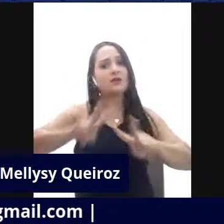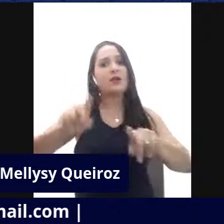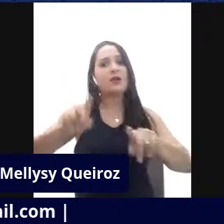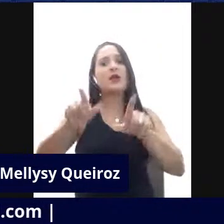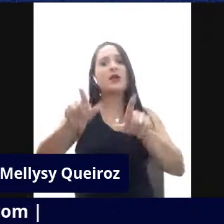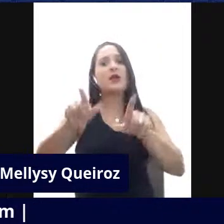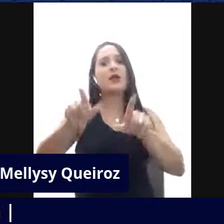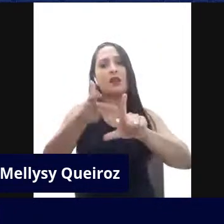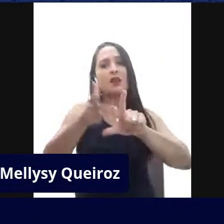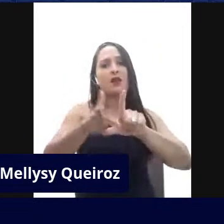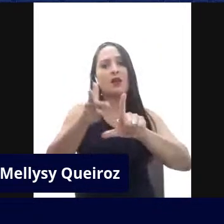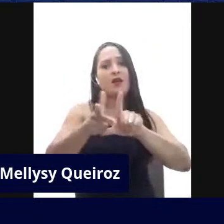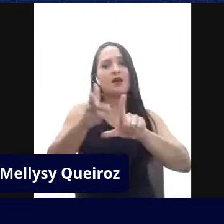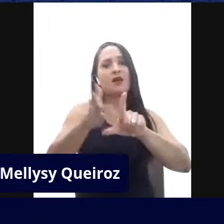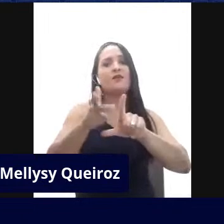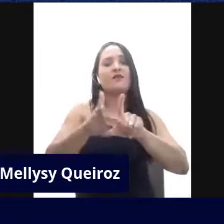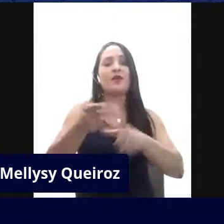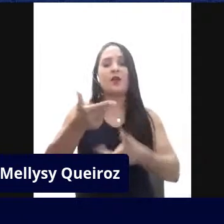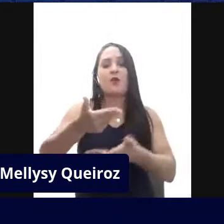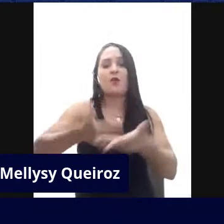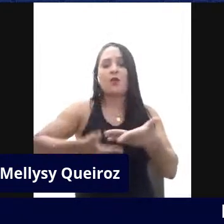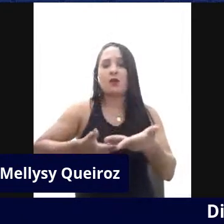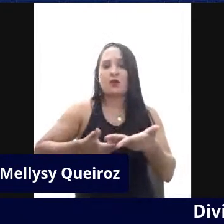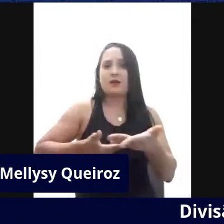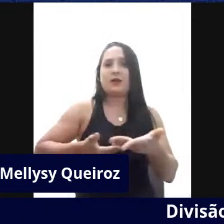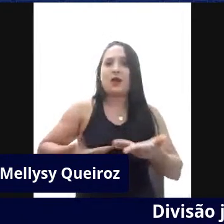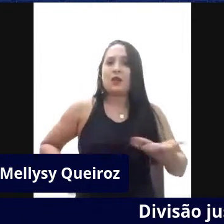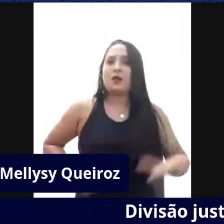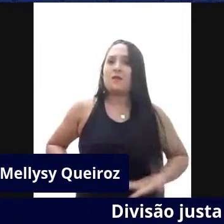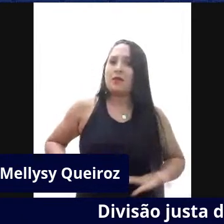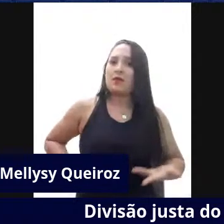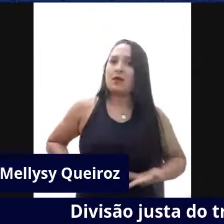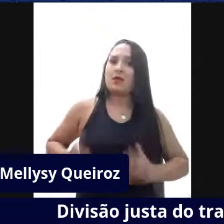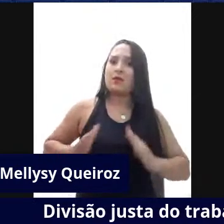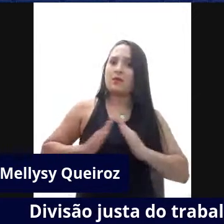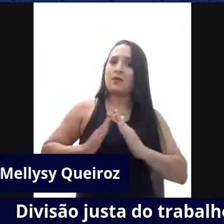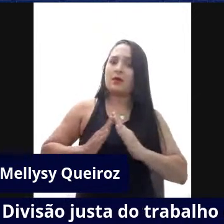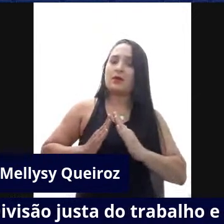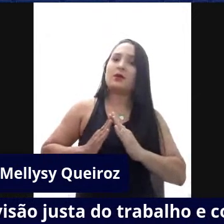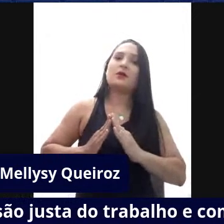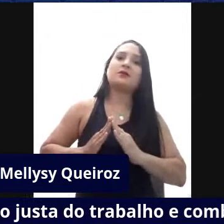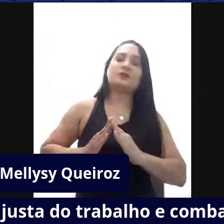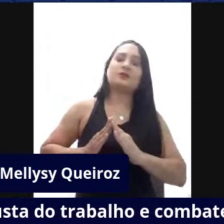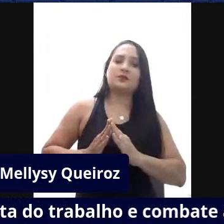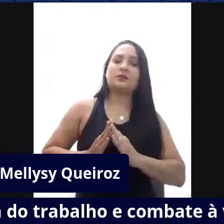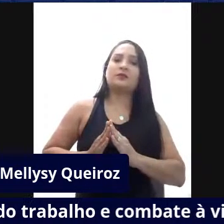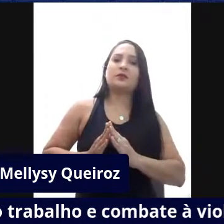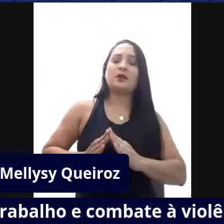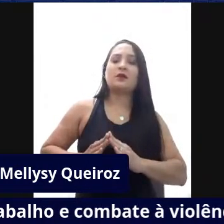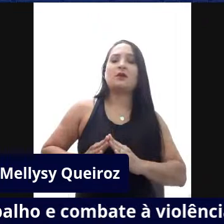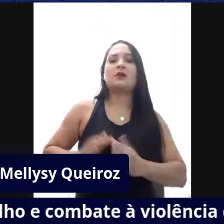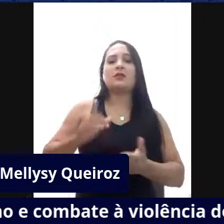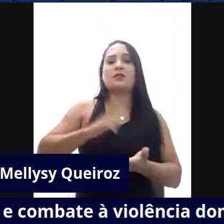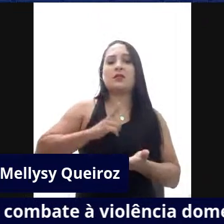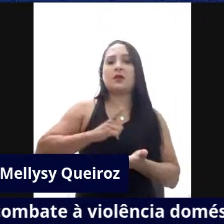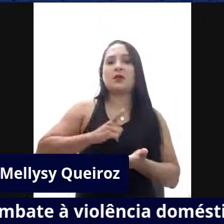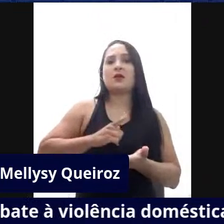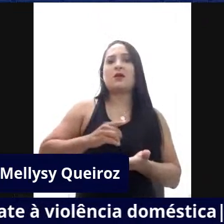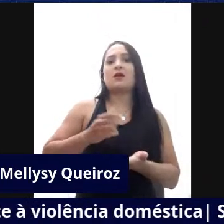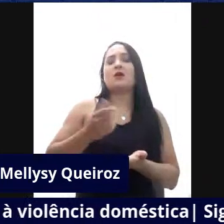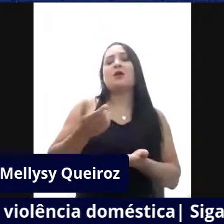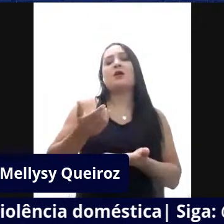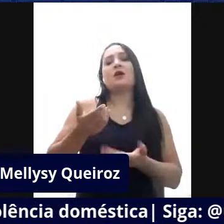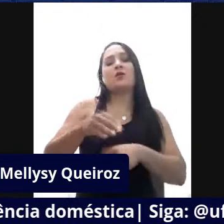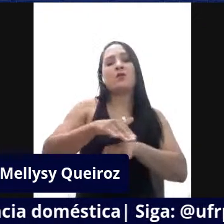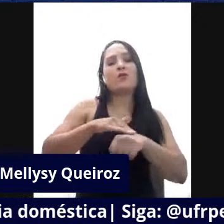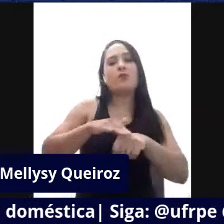também ter essa consciência e, se conhece alguém que contrata empregada doméstica, também fazer, né, aquele contraponto, fazer a conversa, né?